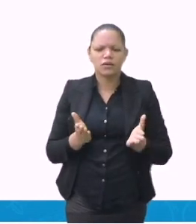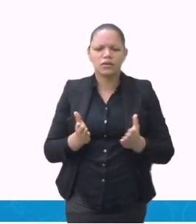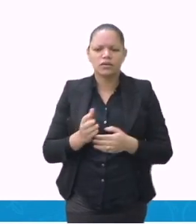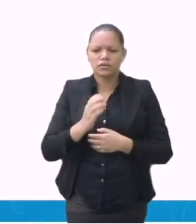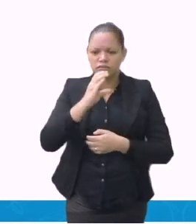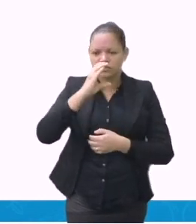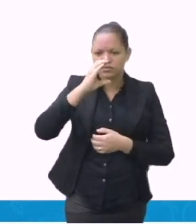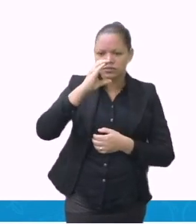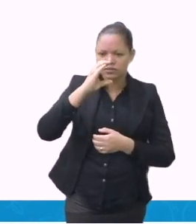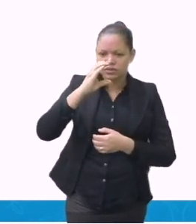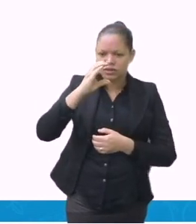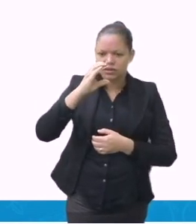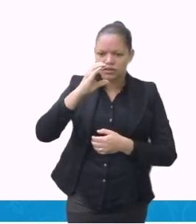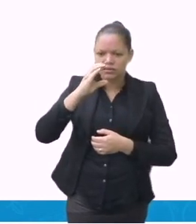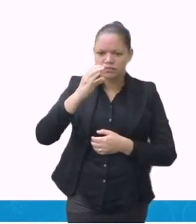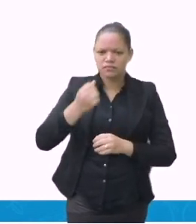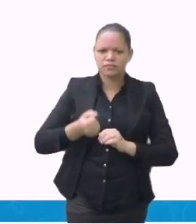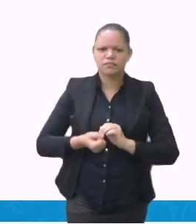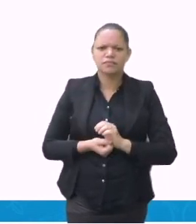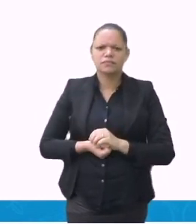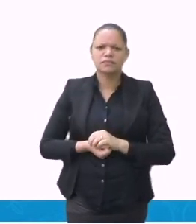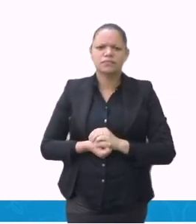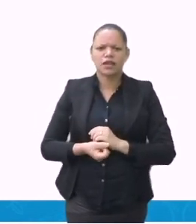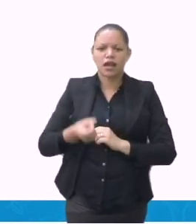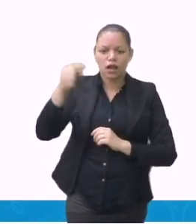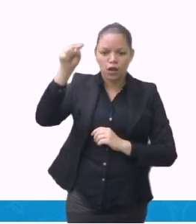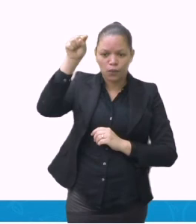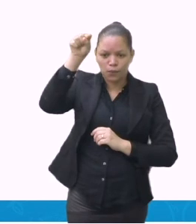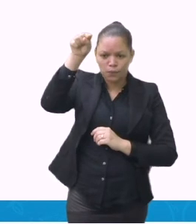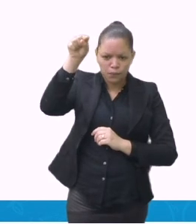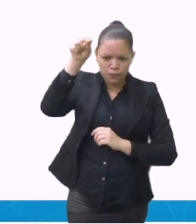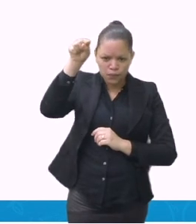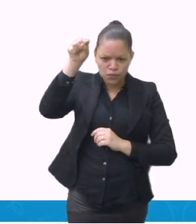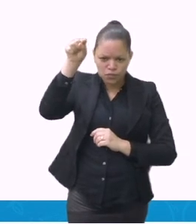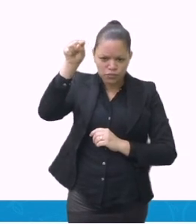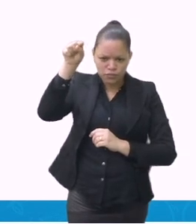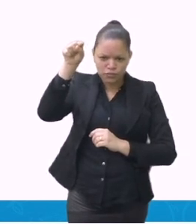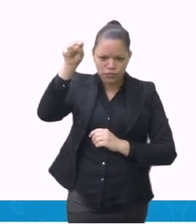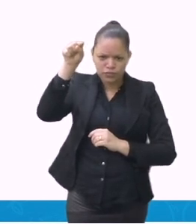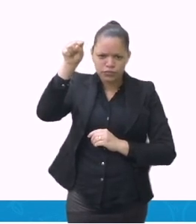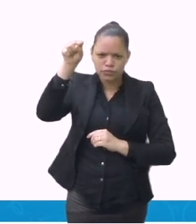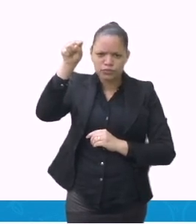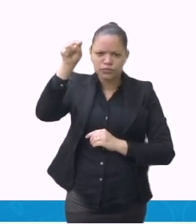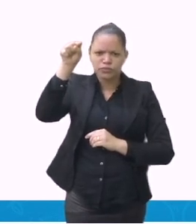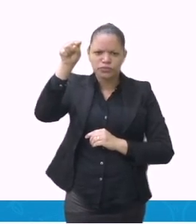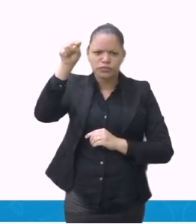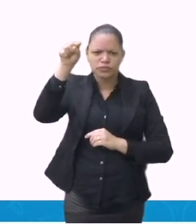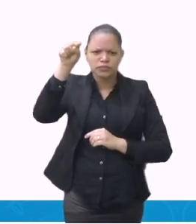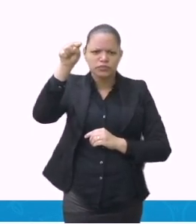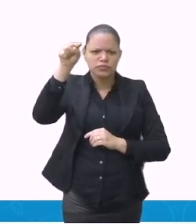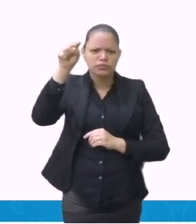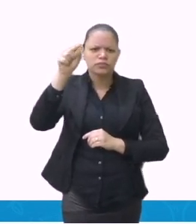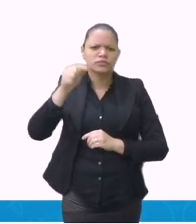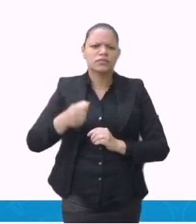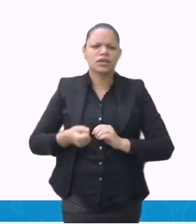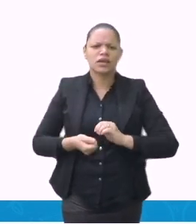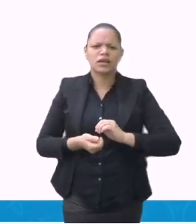Vamos lá? Ponto C está na coluna 9 e na